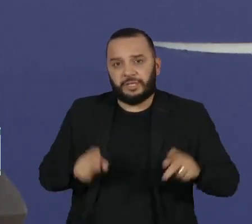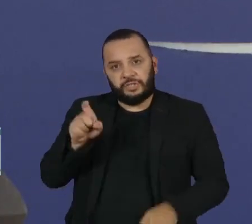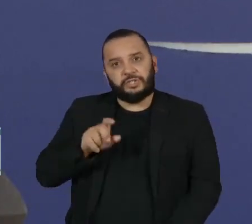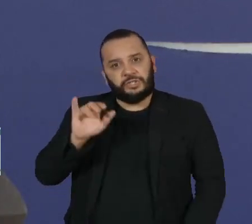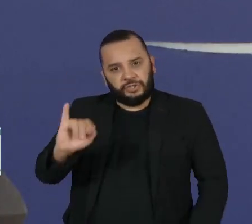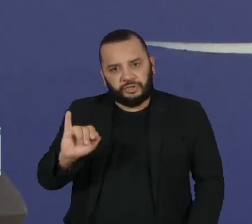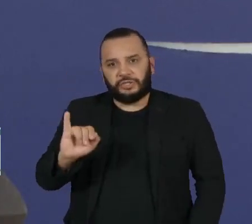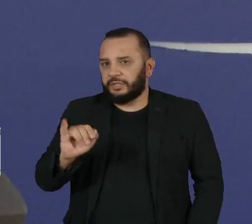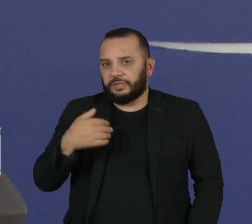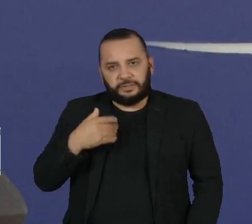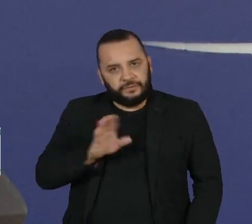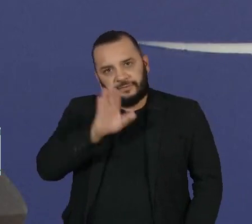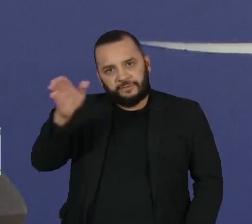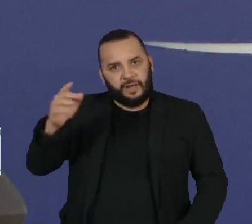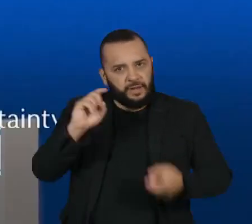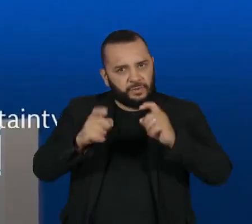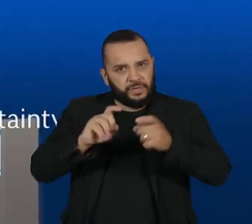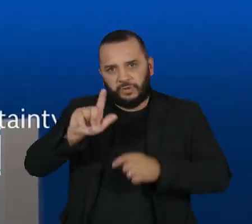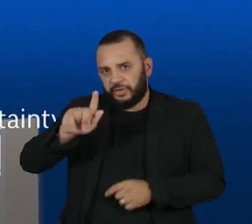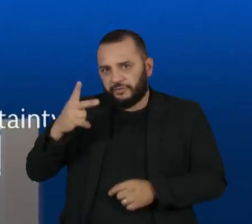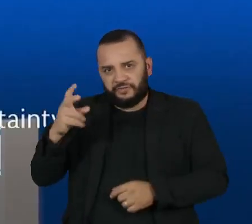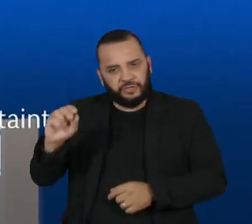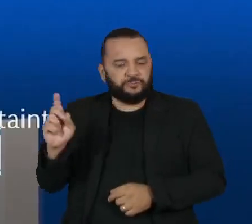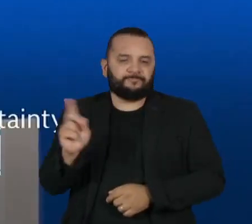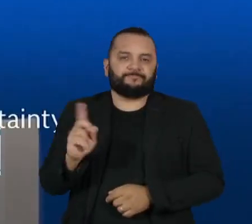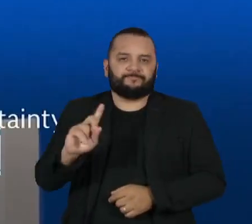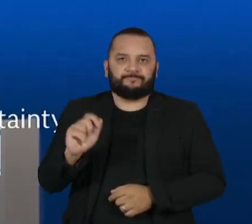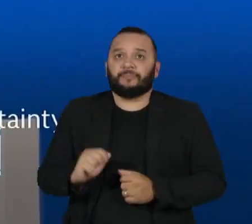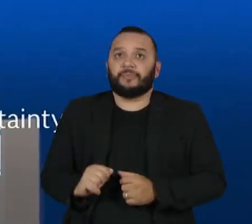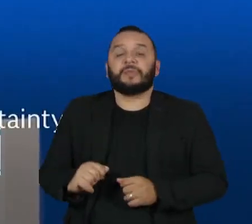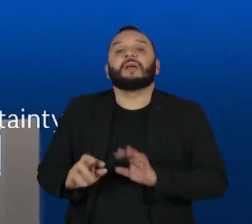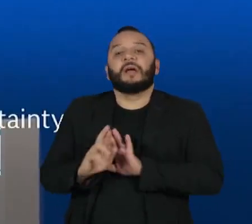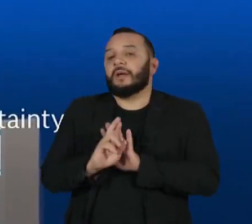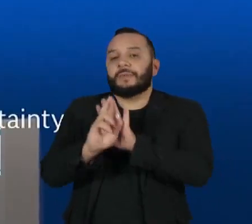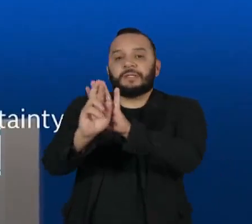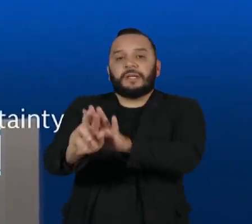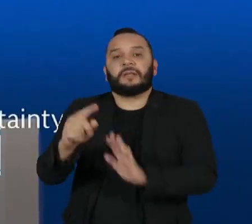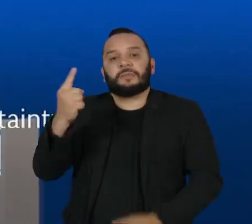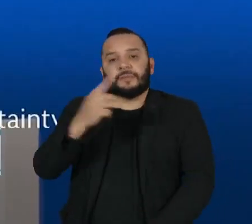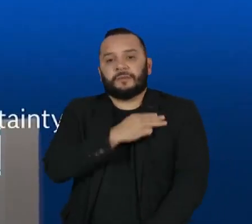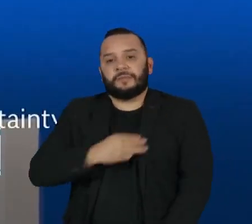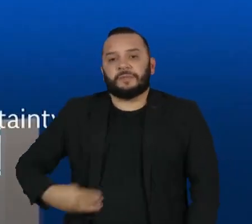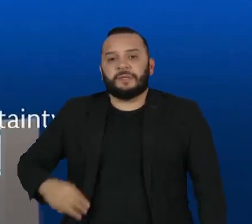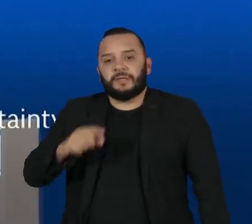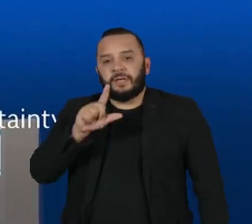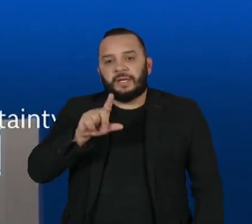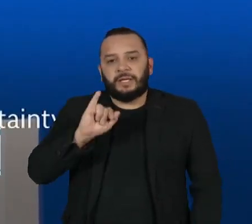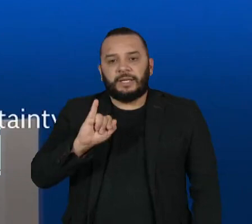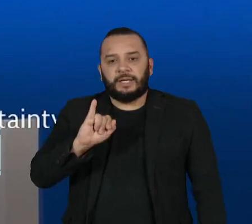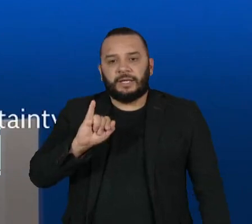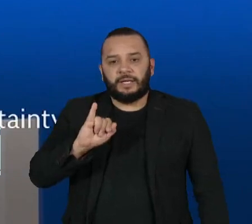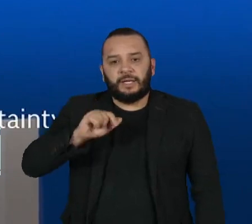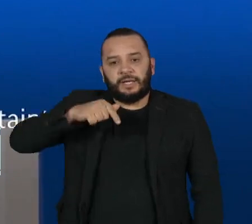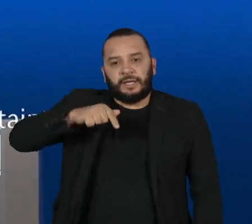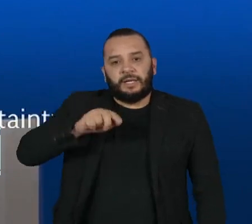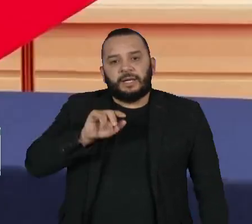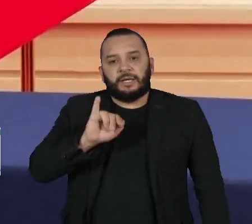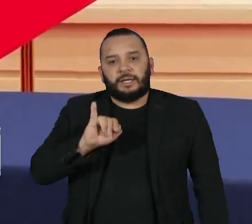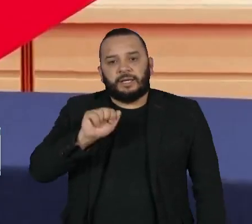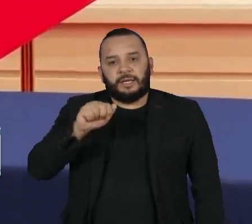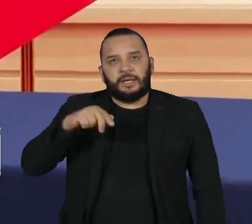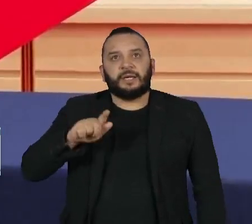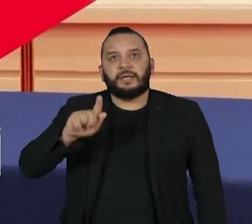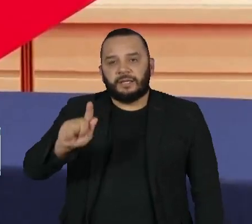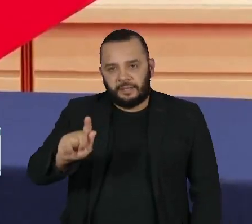não vai participar da Cúpula o país será representado pelo primeiro-ministro liqueiang frustrando